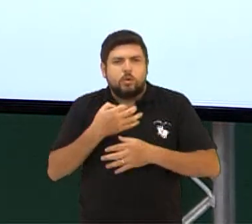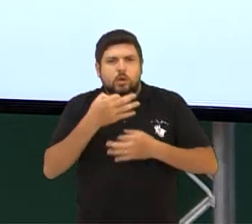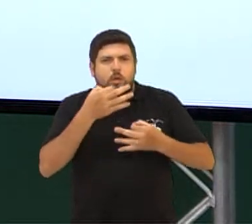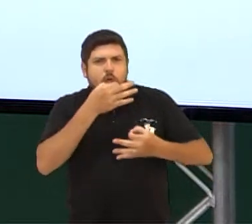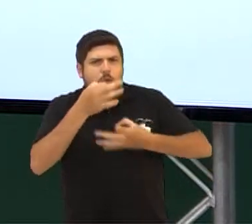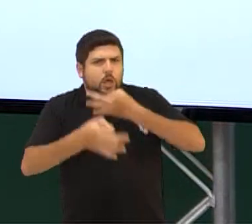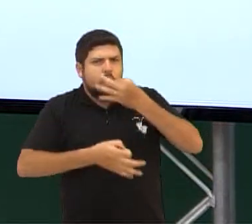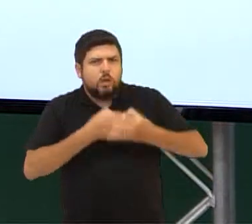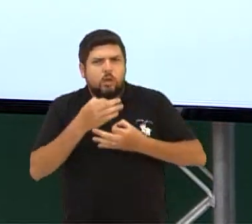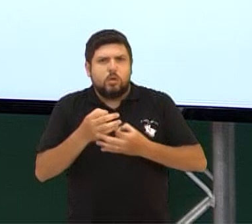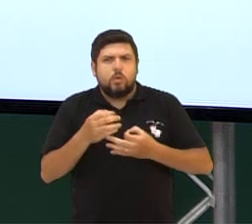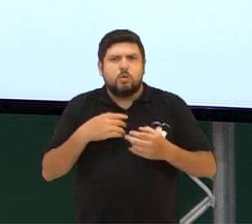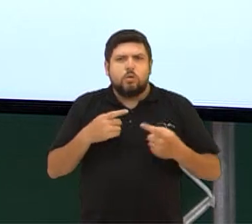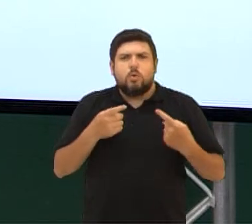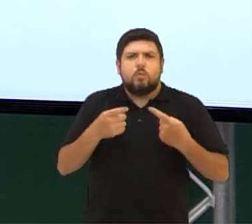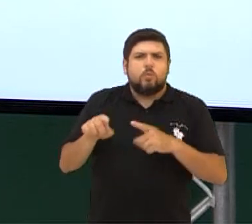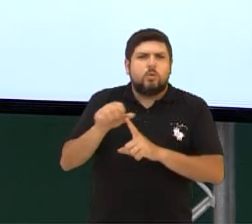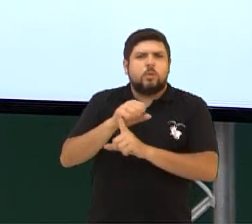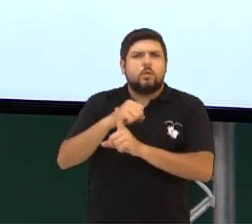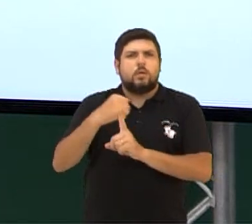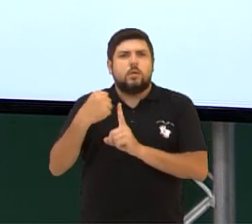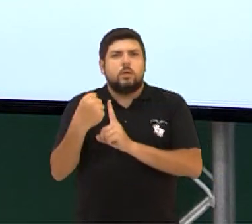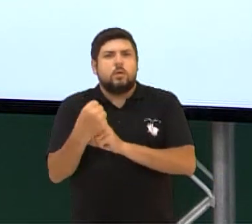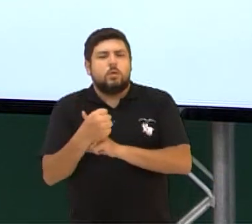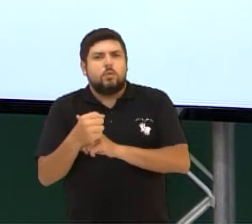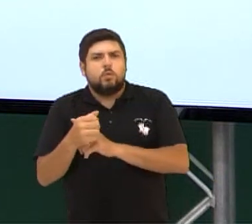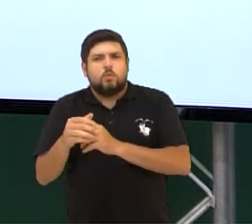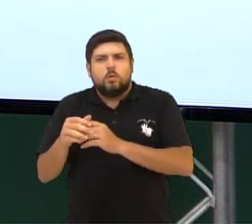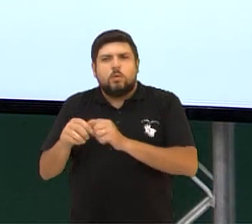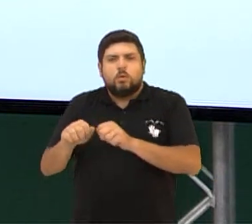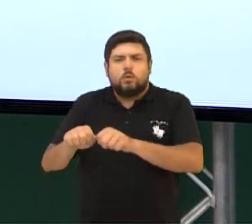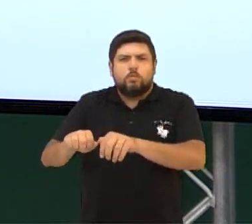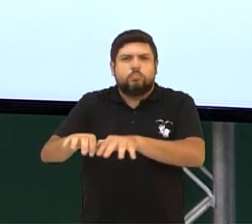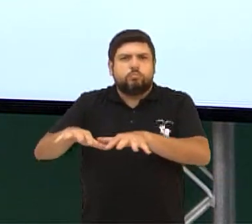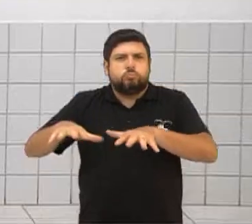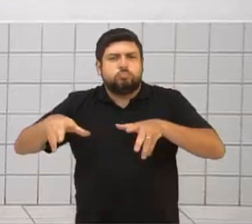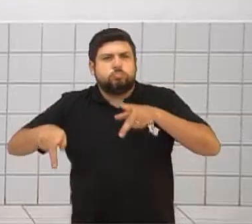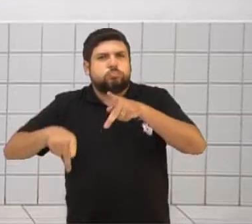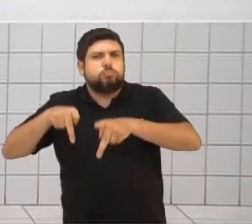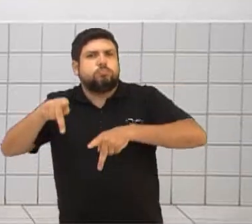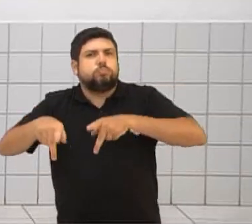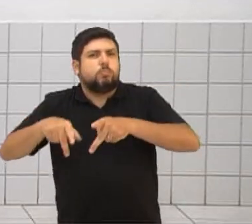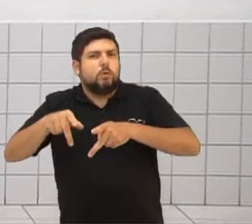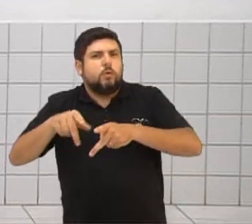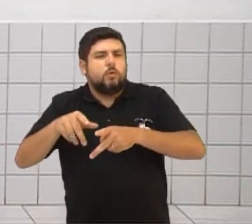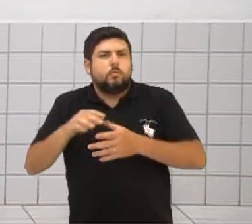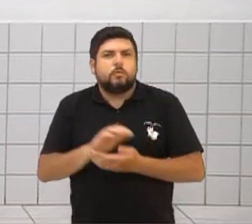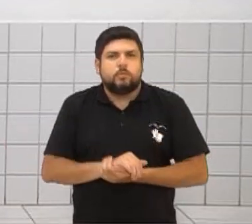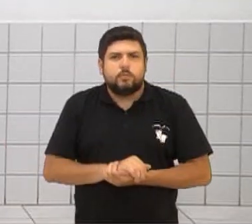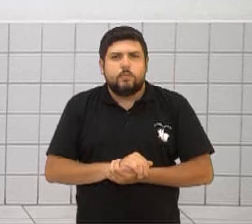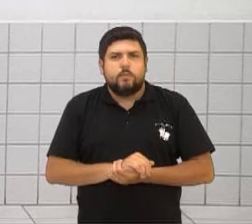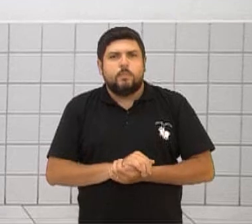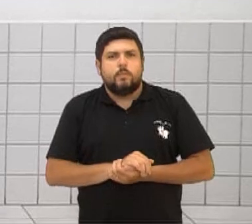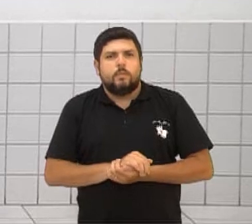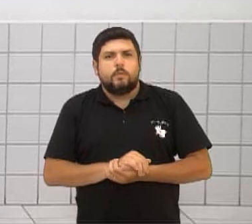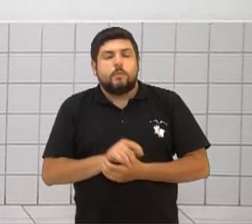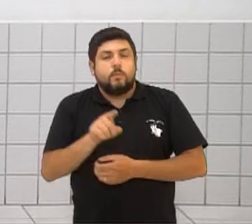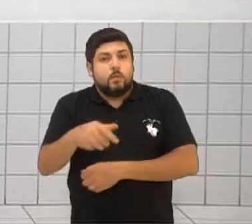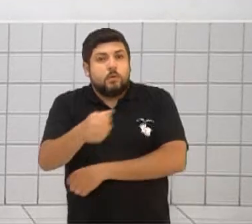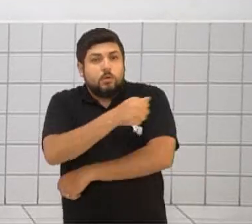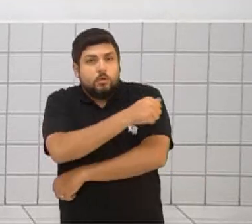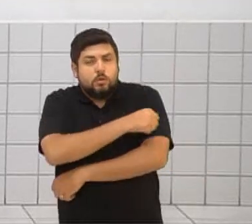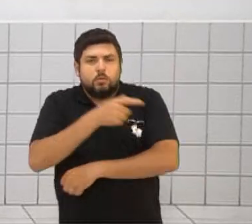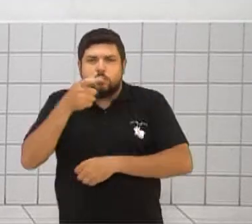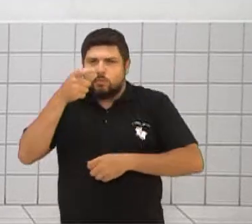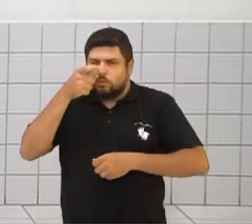círculo, a né? essa sociedade de massa que estava nascendo pelo rádio, pelo cinema, pela Perfeito. televisão. Eu acho que é possível dizer para o aluno que está acompanhando a gente aí,